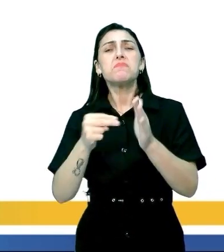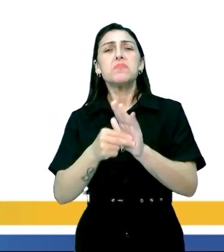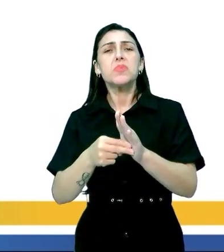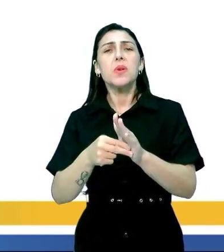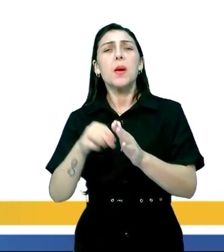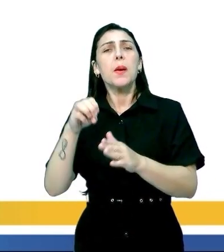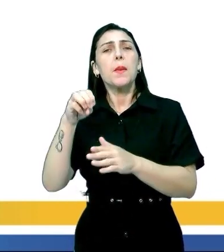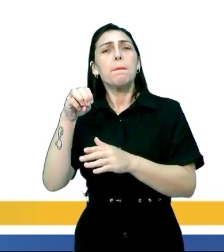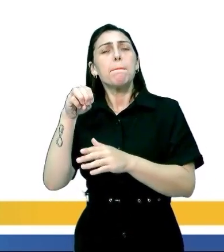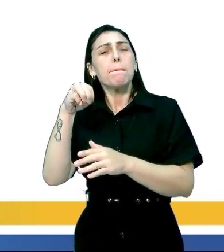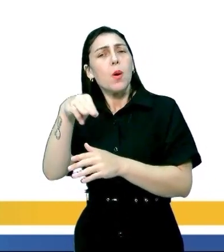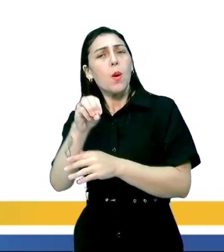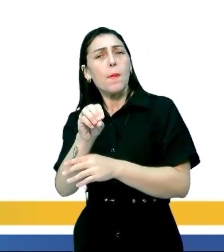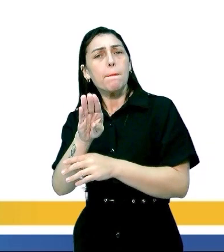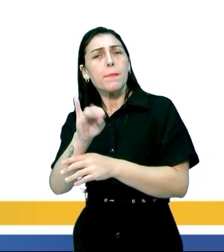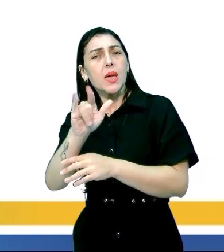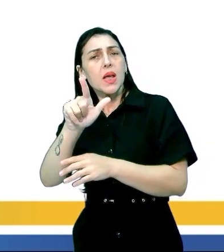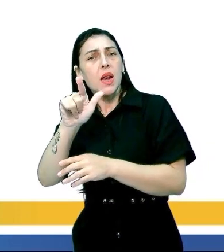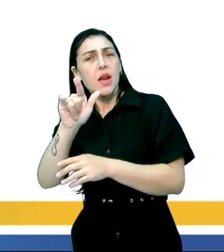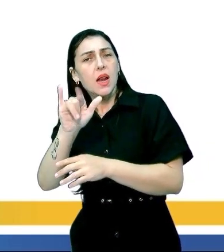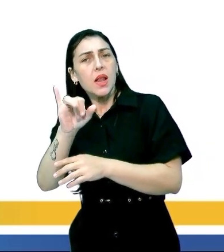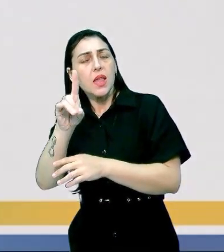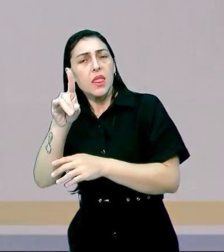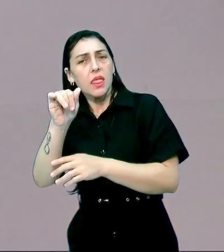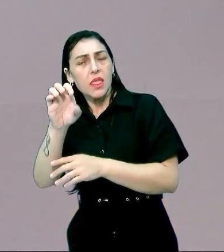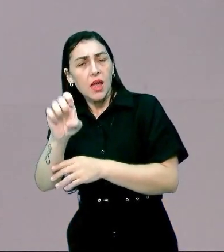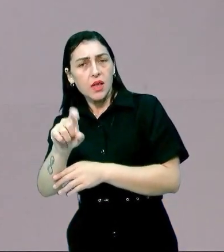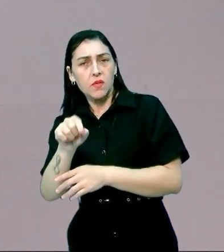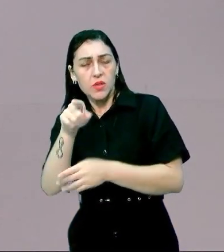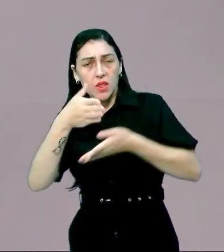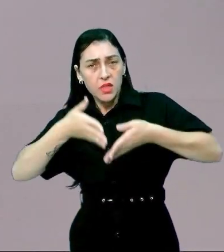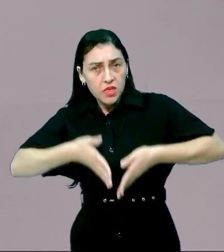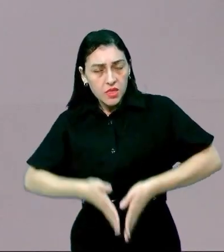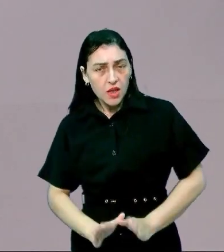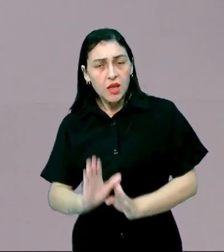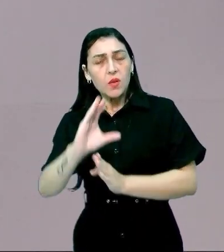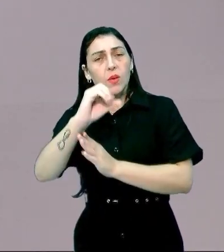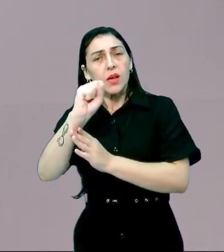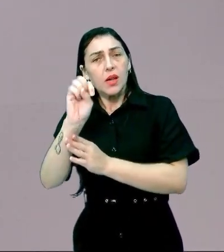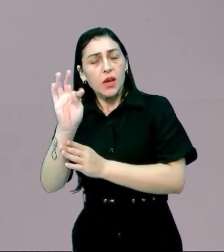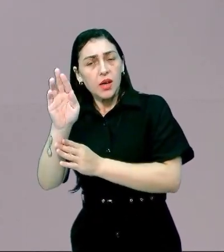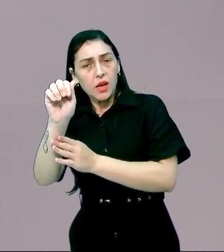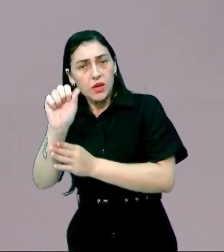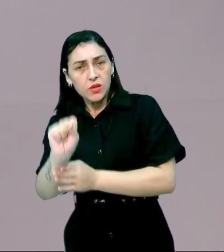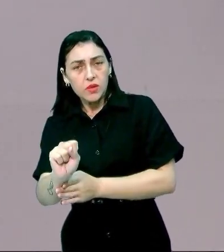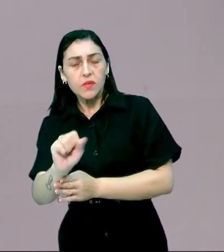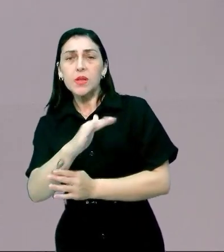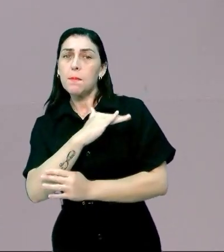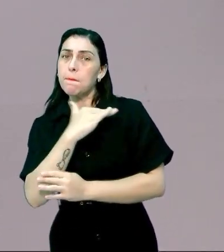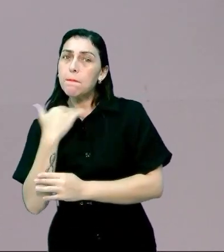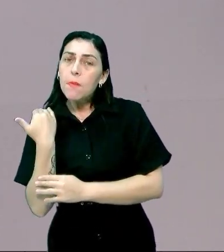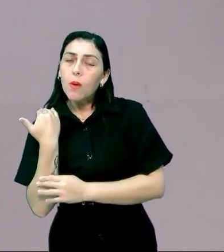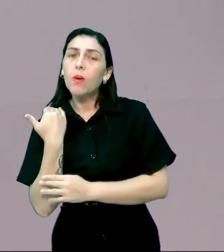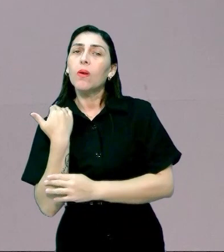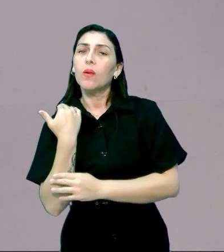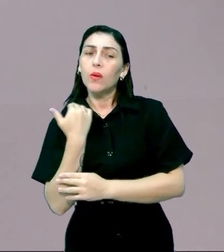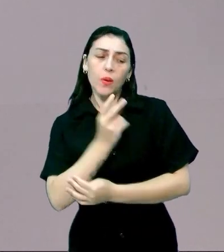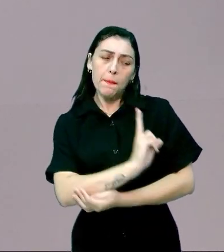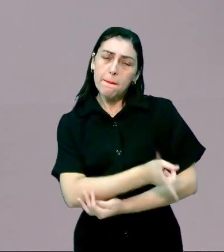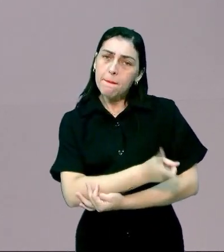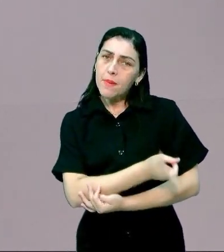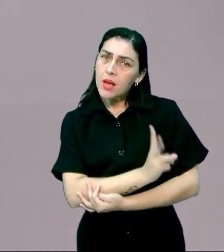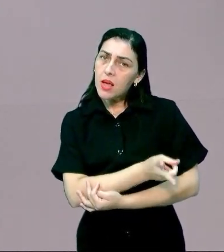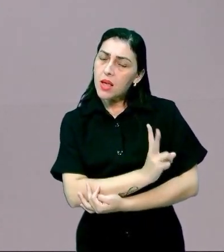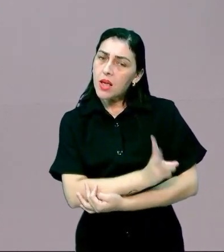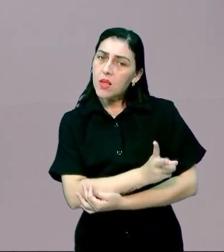Que mobilidade é essa, professor? Quando você nasce numa casta, você morre, aliás, naquela